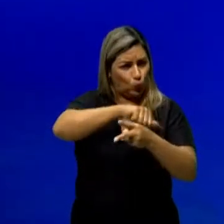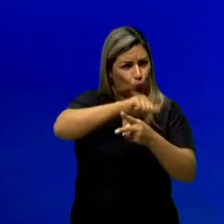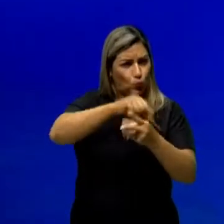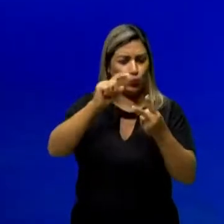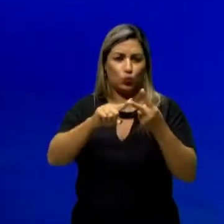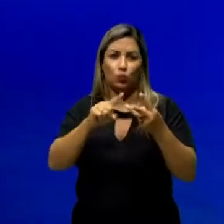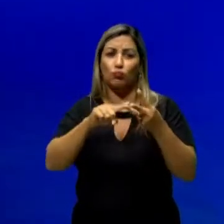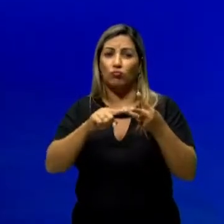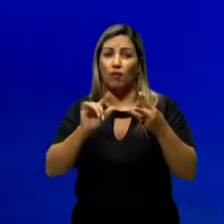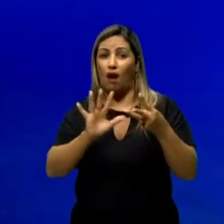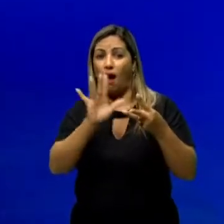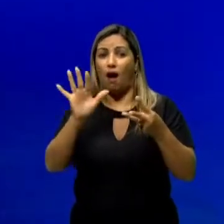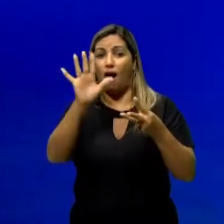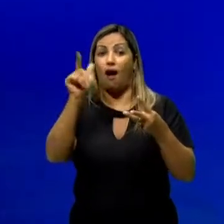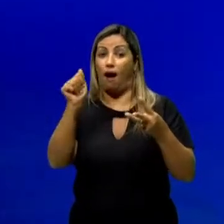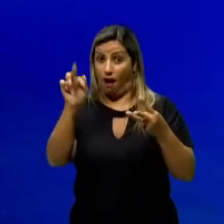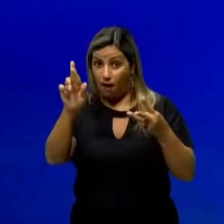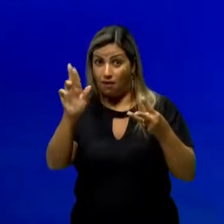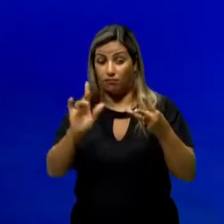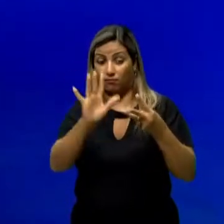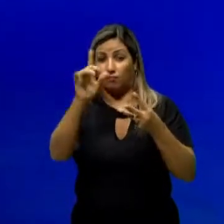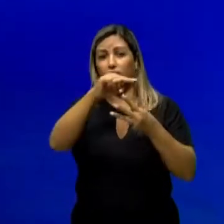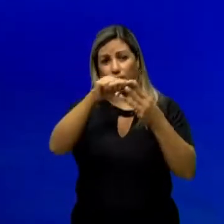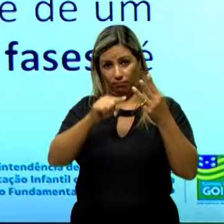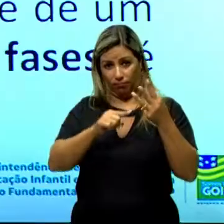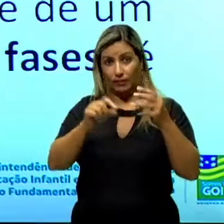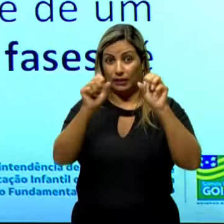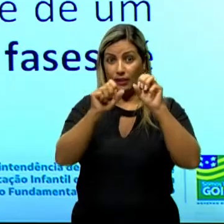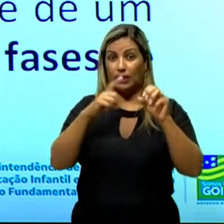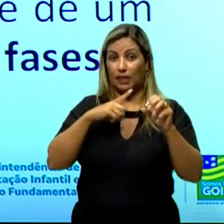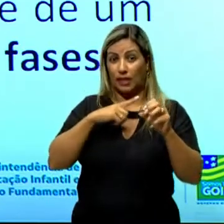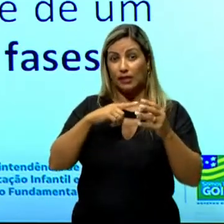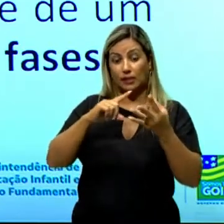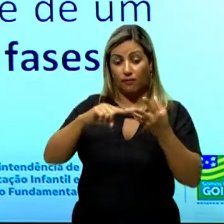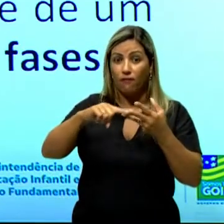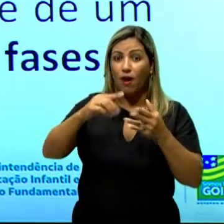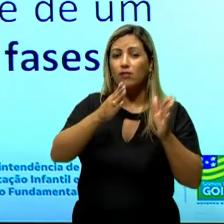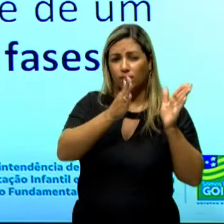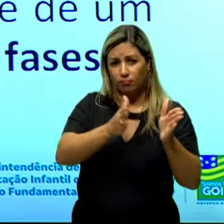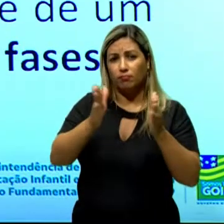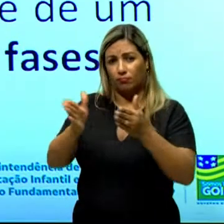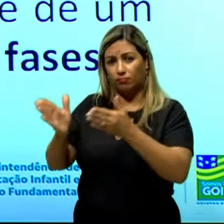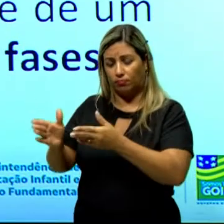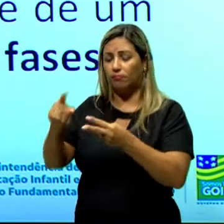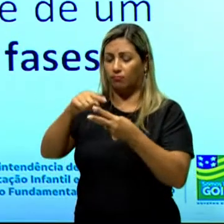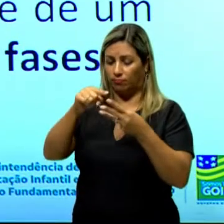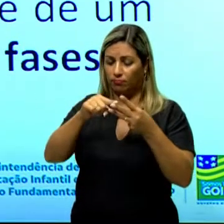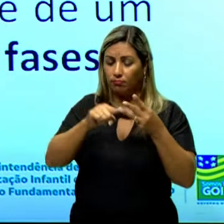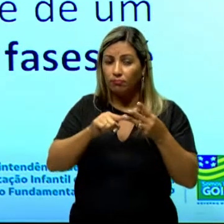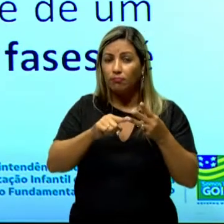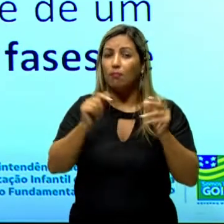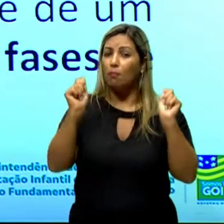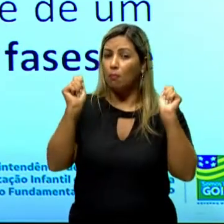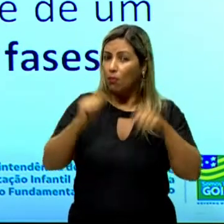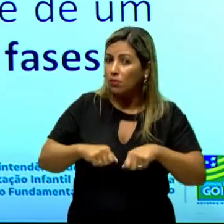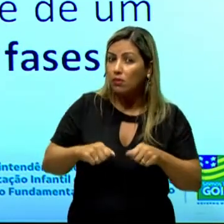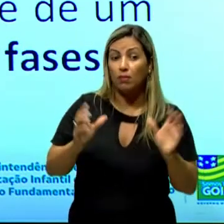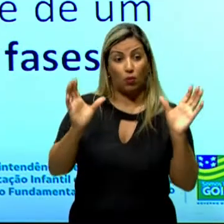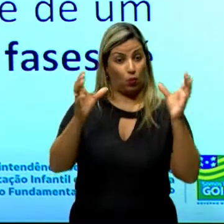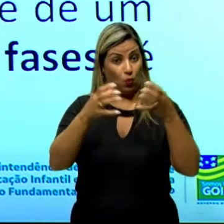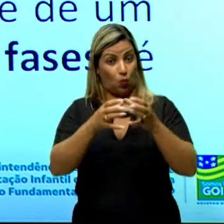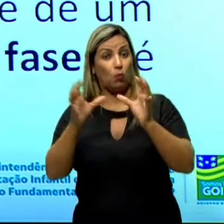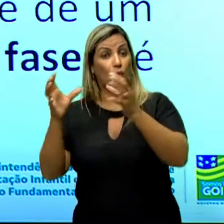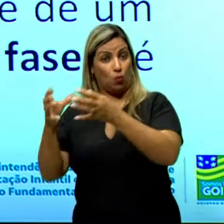sólido ou no estado gasoso. Esse sistema, ou essas fases, permitem dois grandes grupos